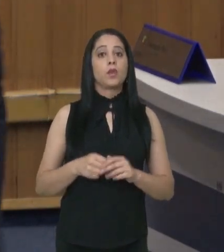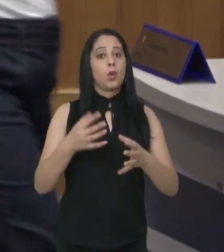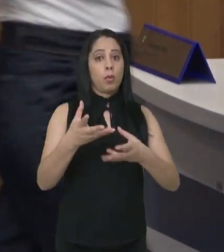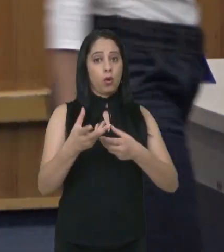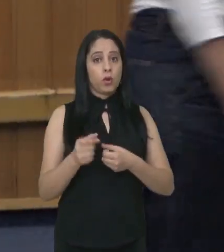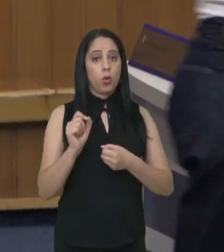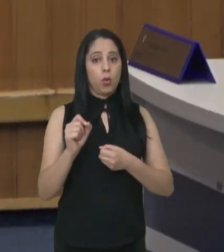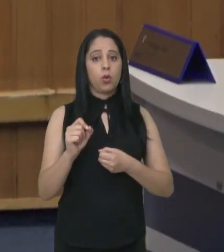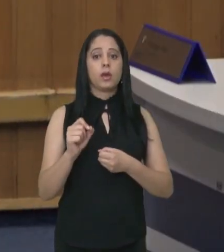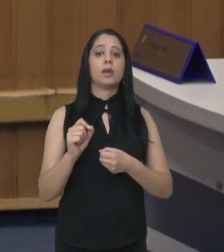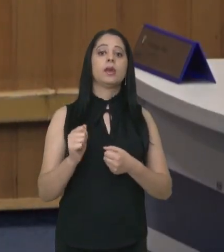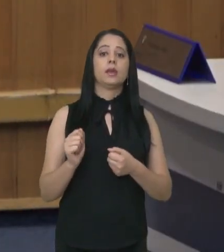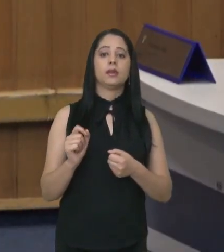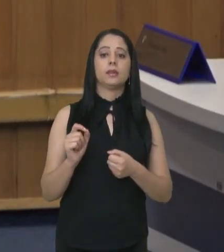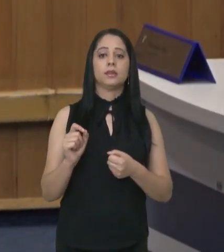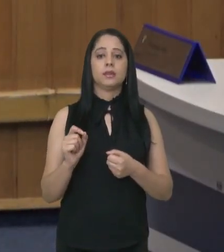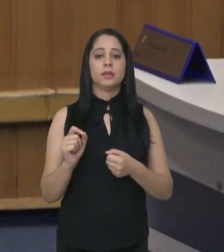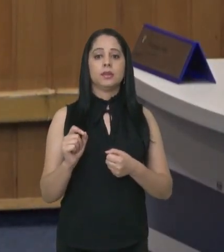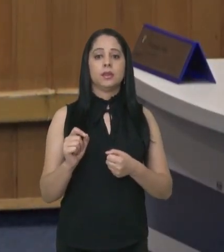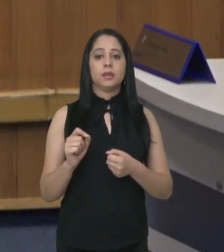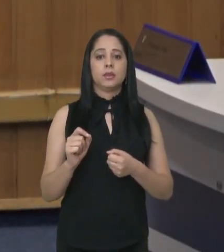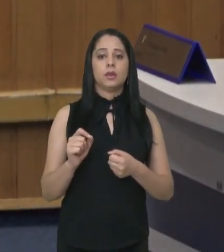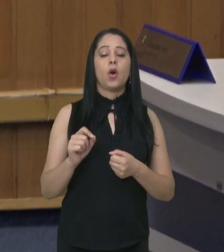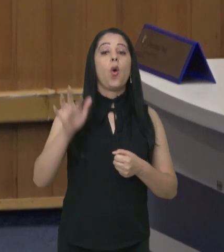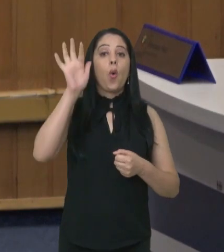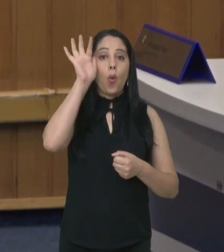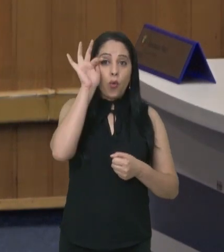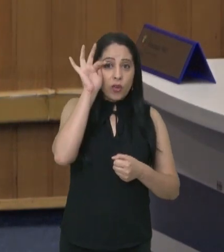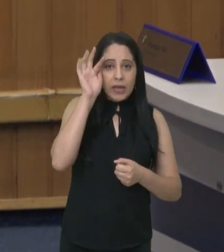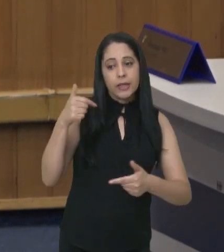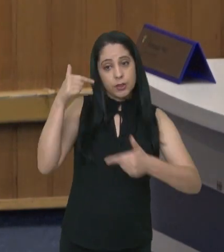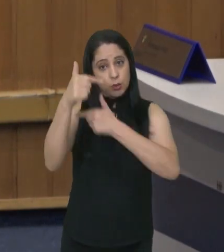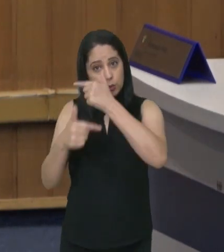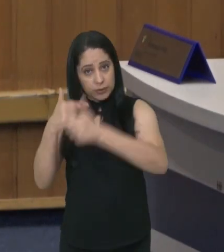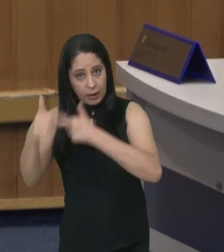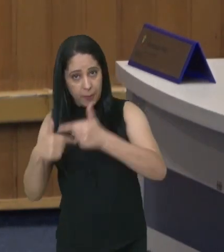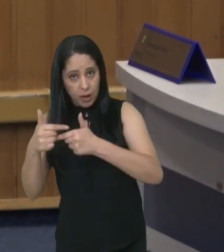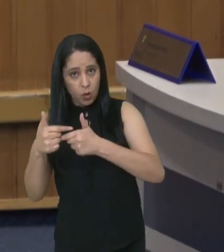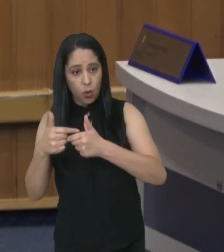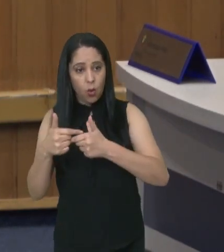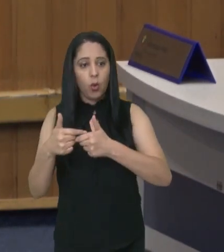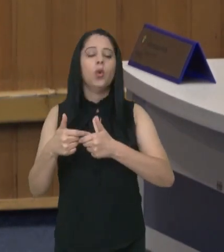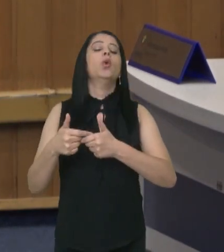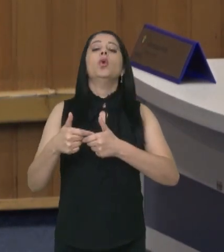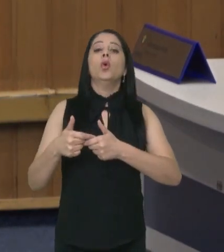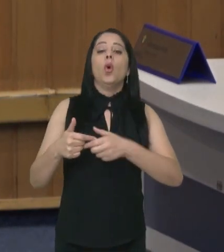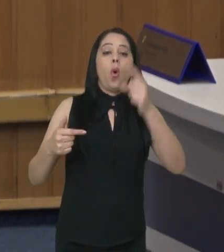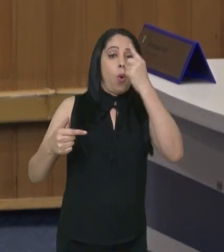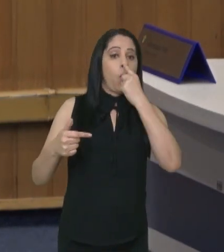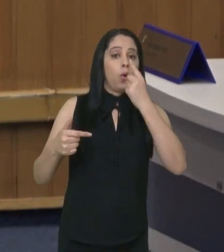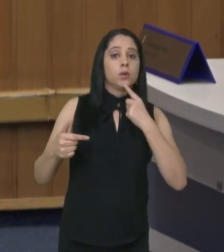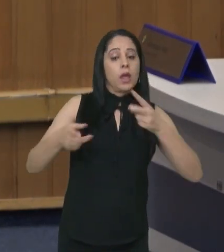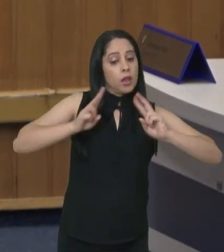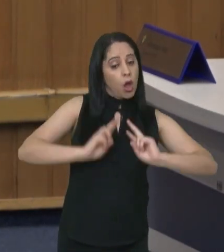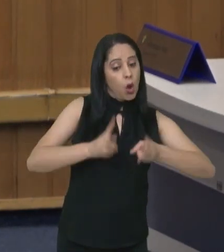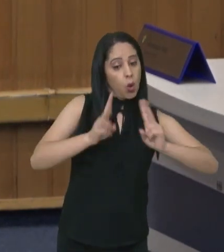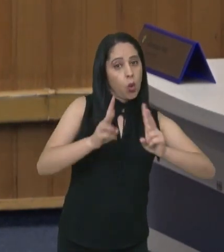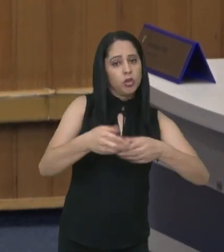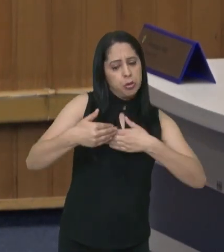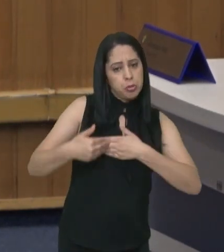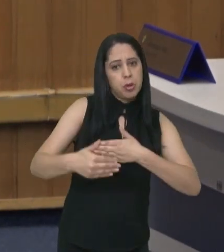Felício, e agora o Felício implantou, e a continuidade com o prefeito Anderson, olha lá. Prefeitura de São José